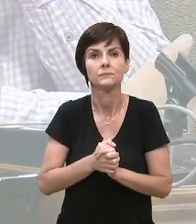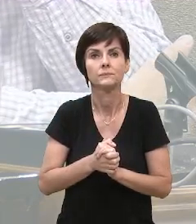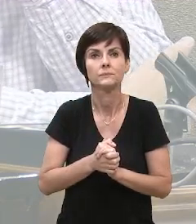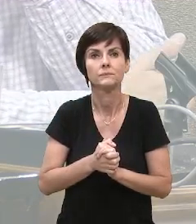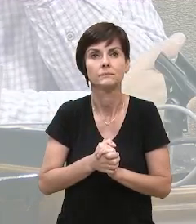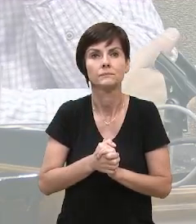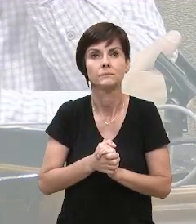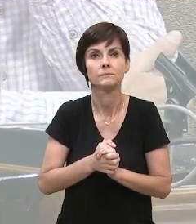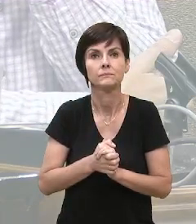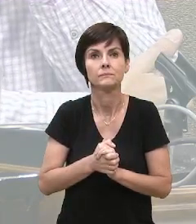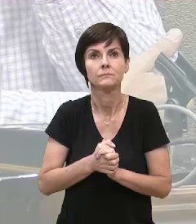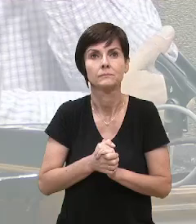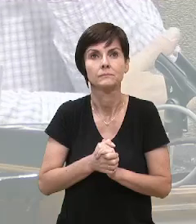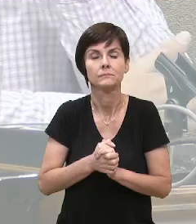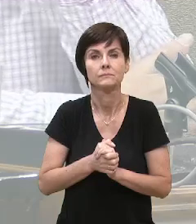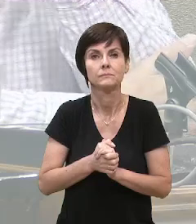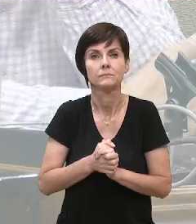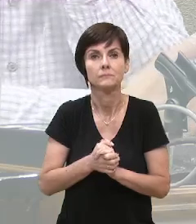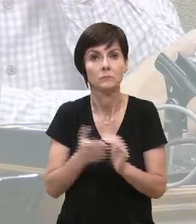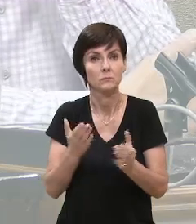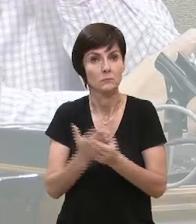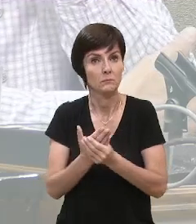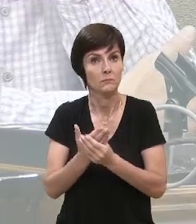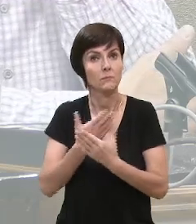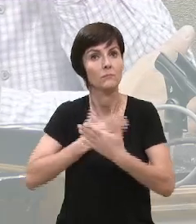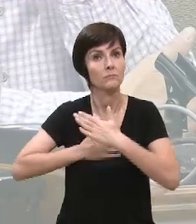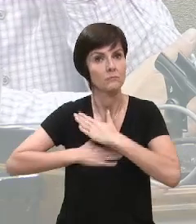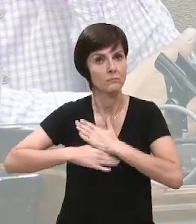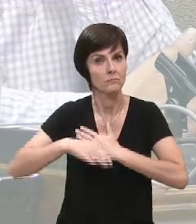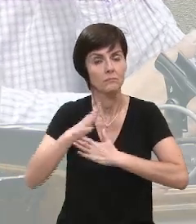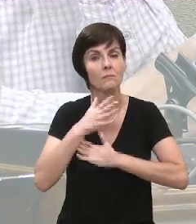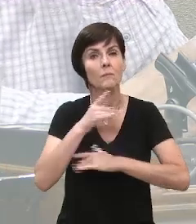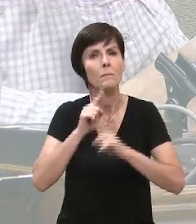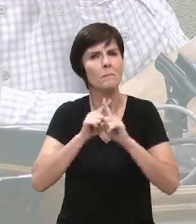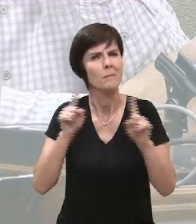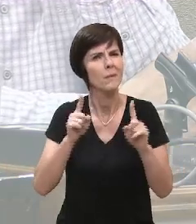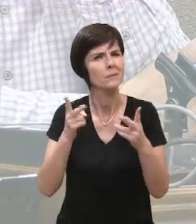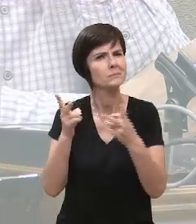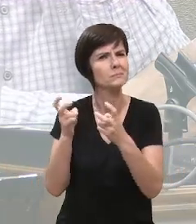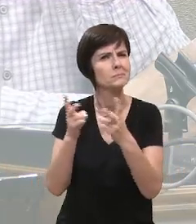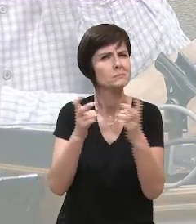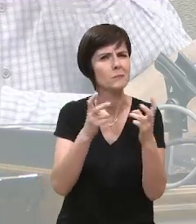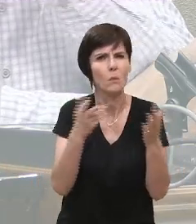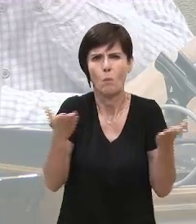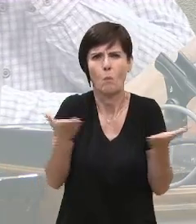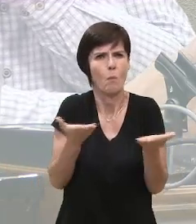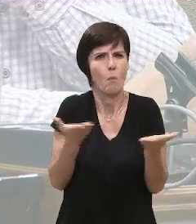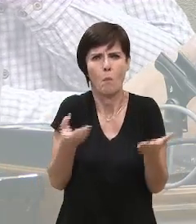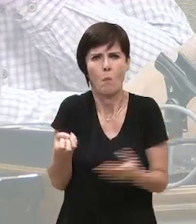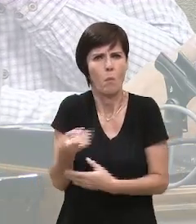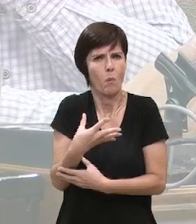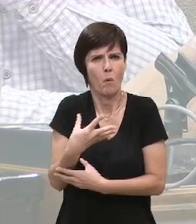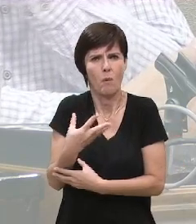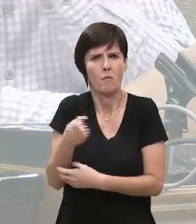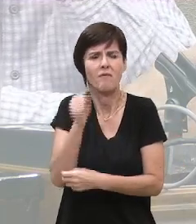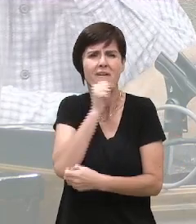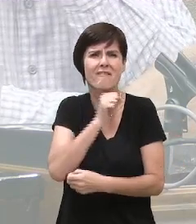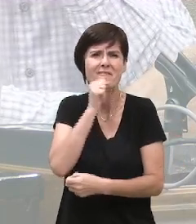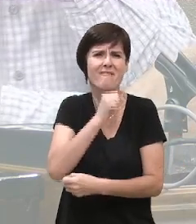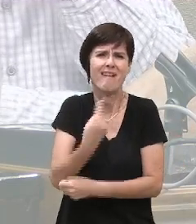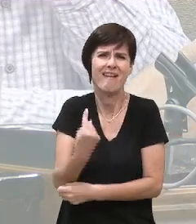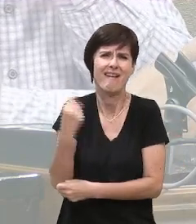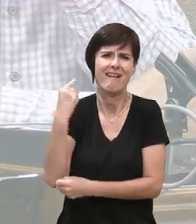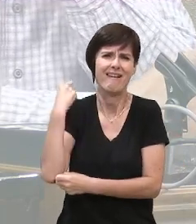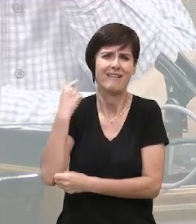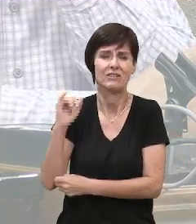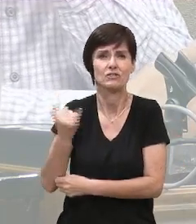Com um trâmite tranquilo, tá, das coisas, mas pelo que eu tenho escutado, não é de hoje esse assunto. Não, é antigo. Não é de agora, de